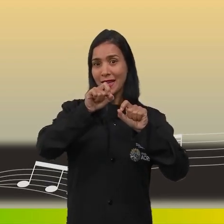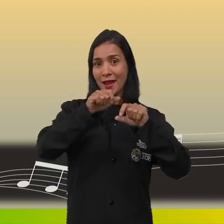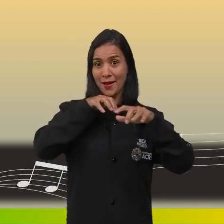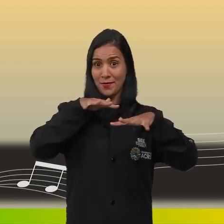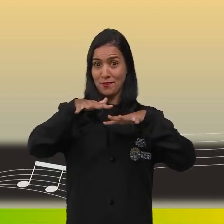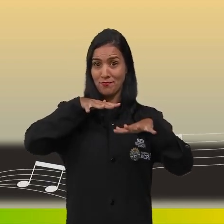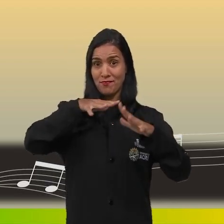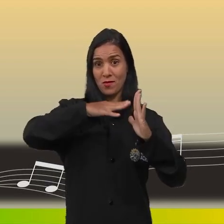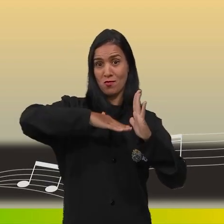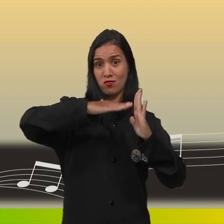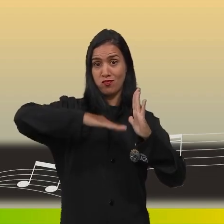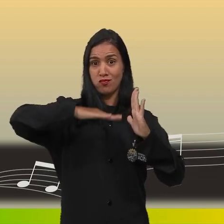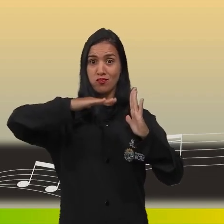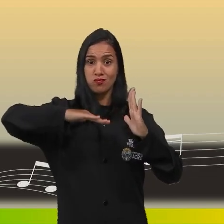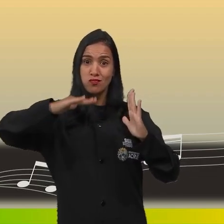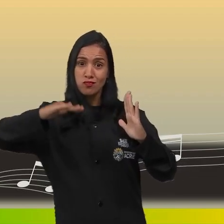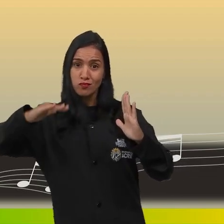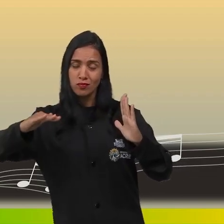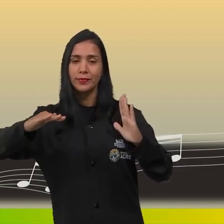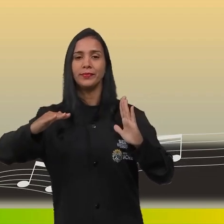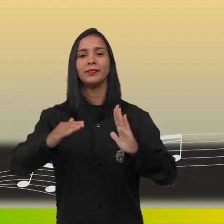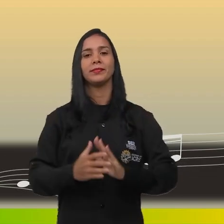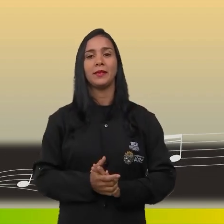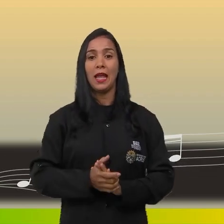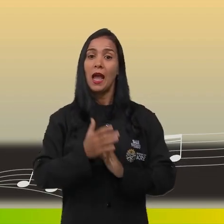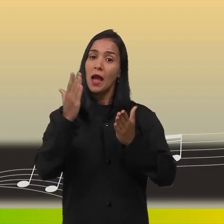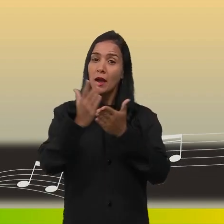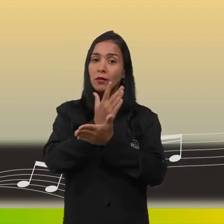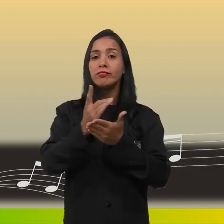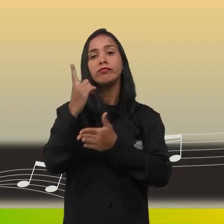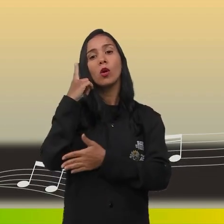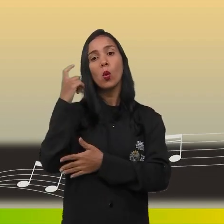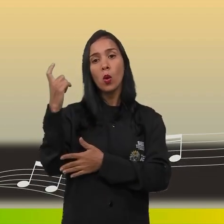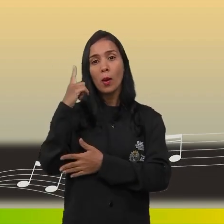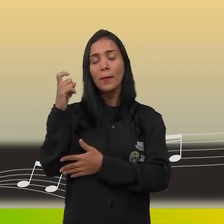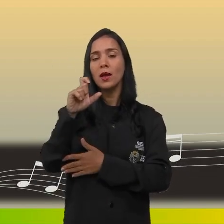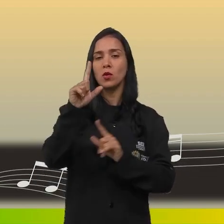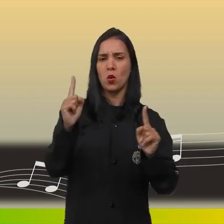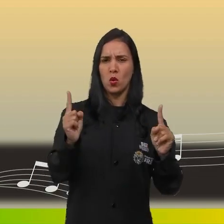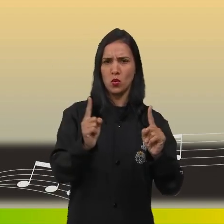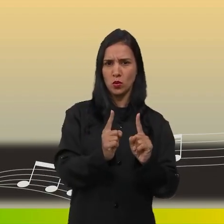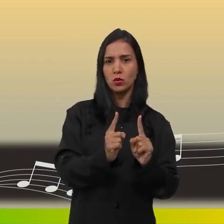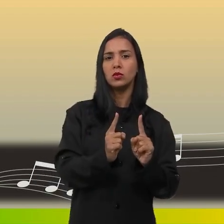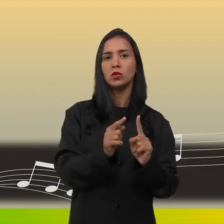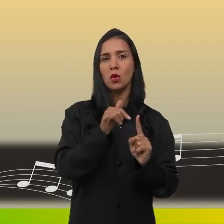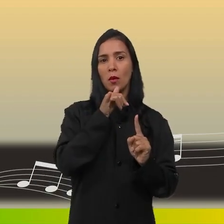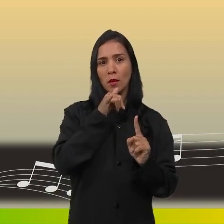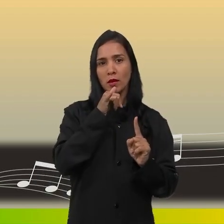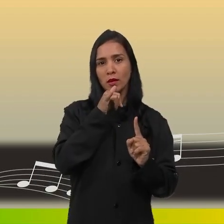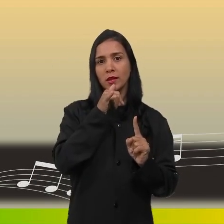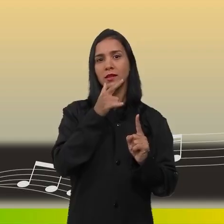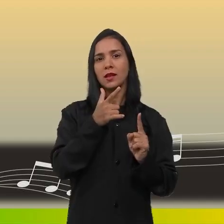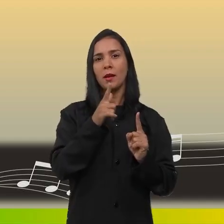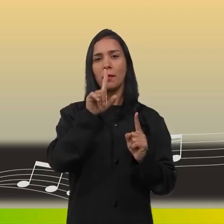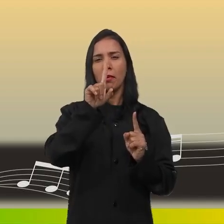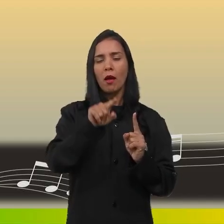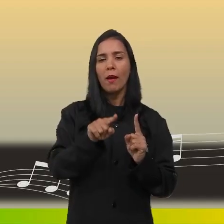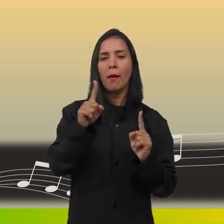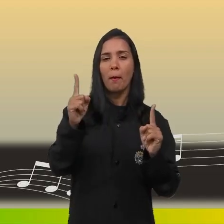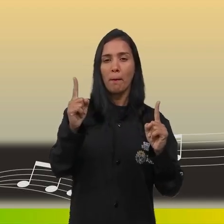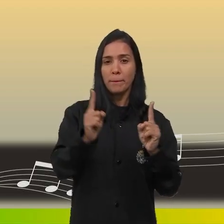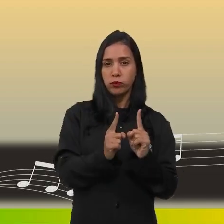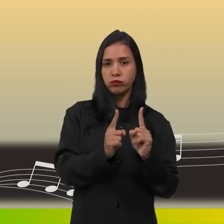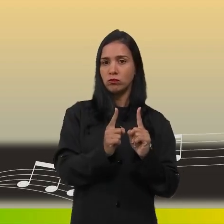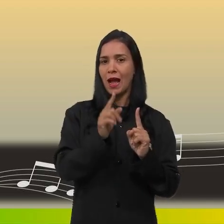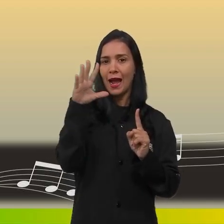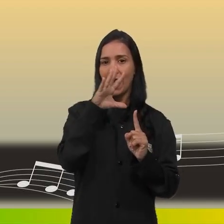vibrações do objeto que os produz. Alguns sons possuem ressonância curta, isto é, continuam soando de um breve